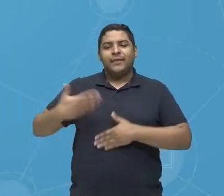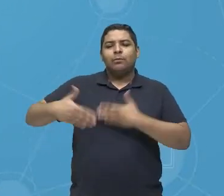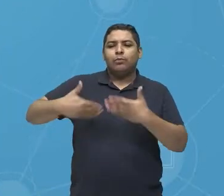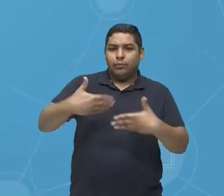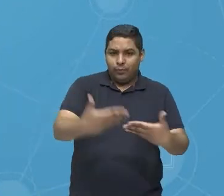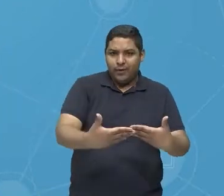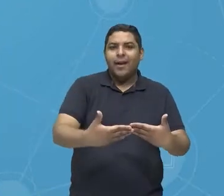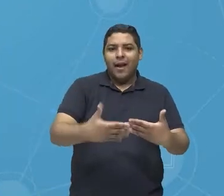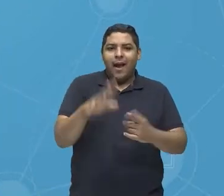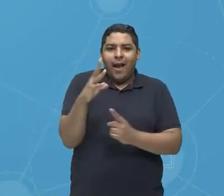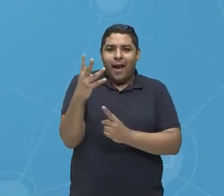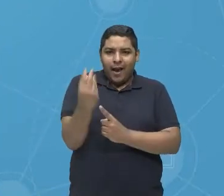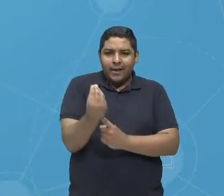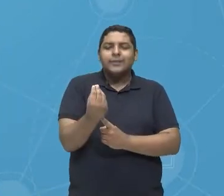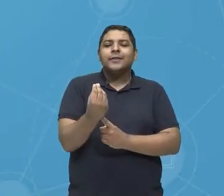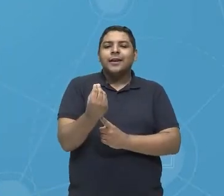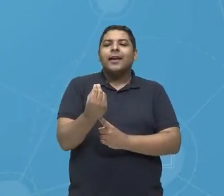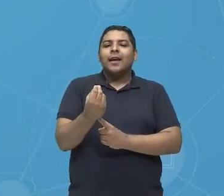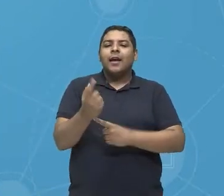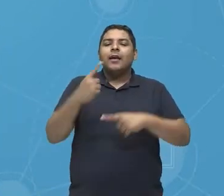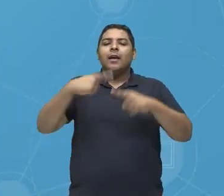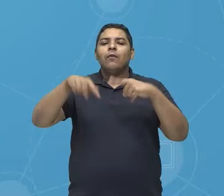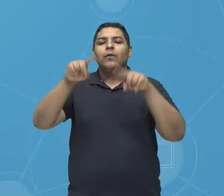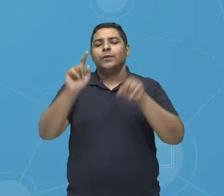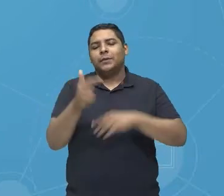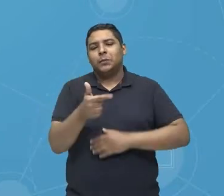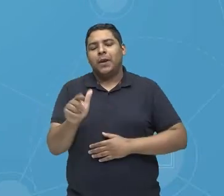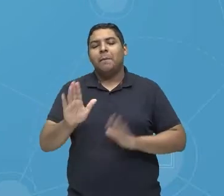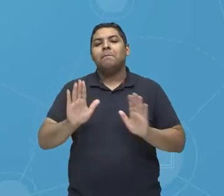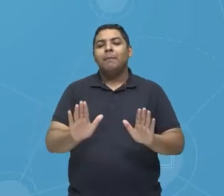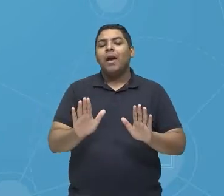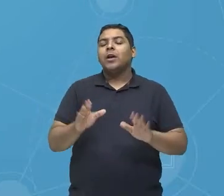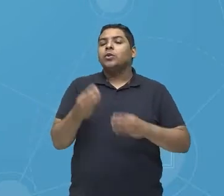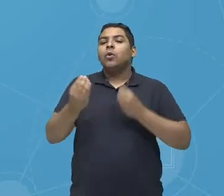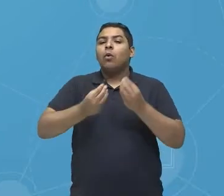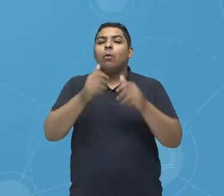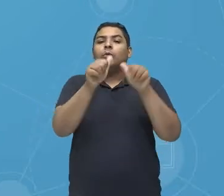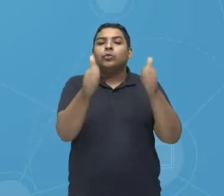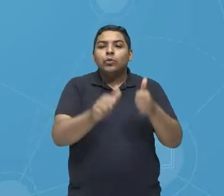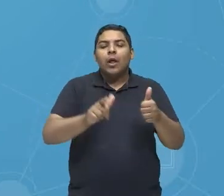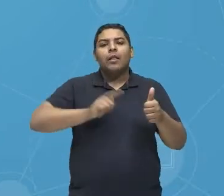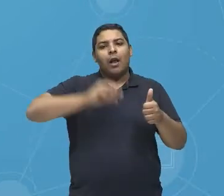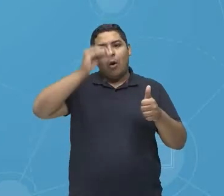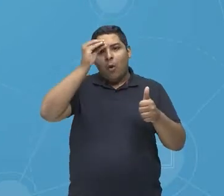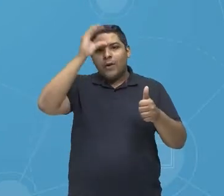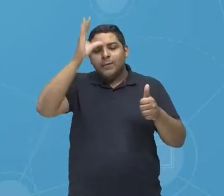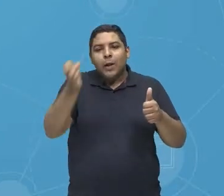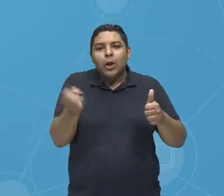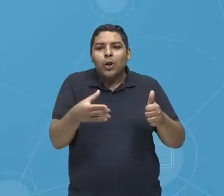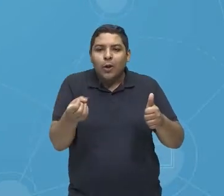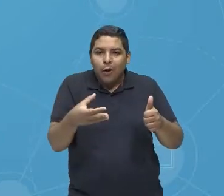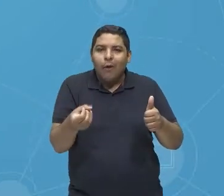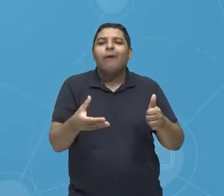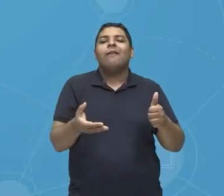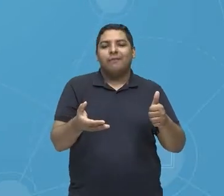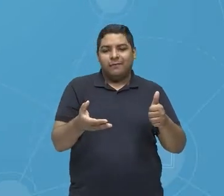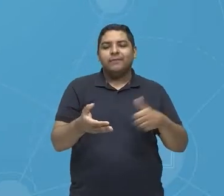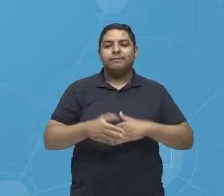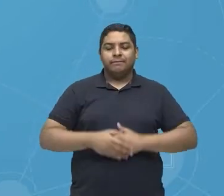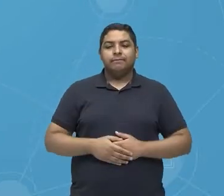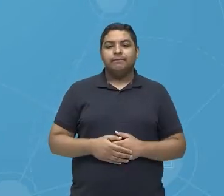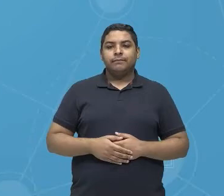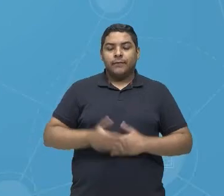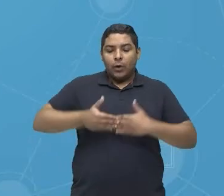é evolução, mas como as culturas agregaram novos conhecimentos a partir das esculturas